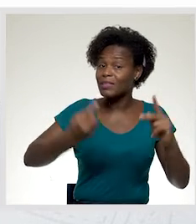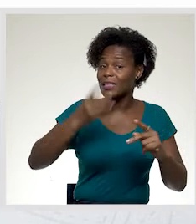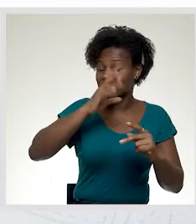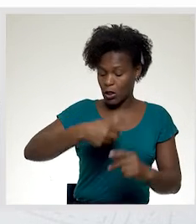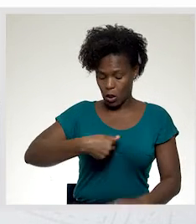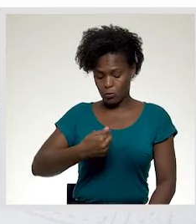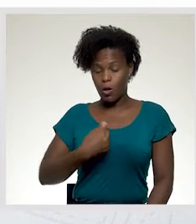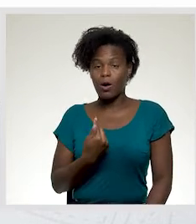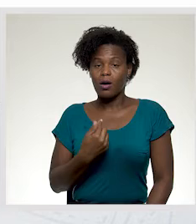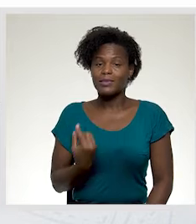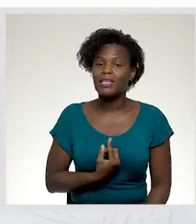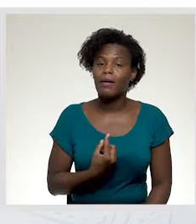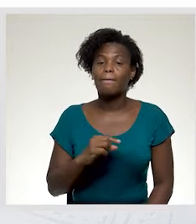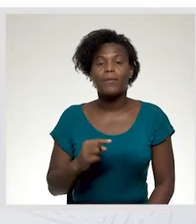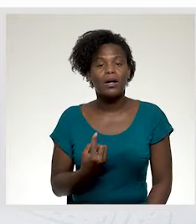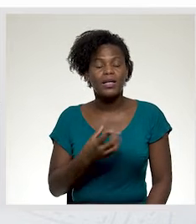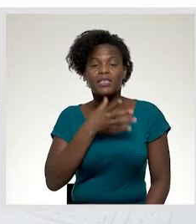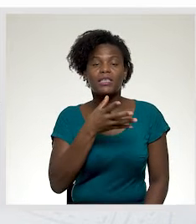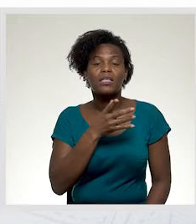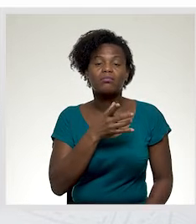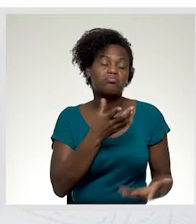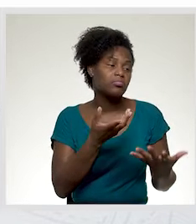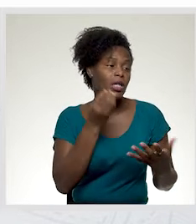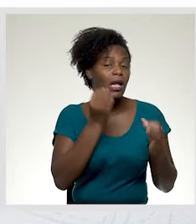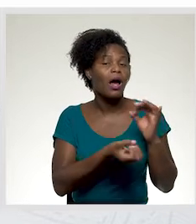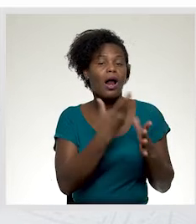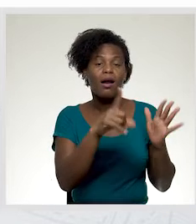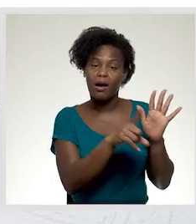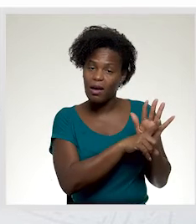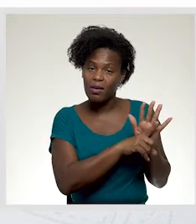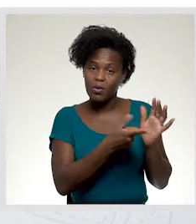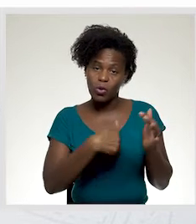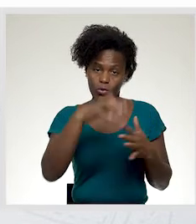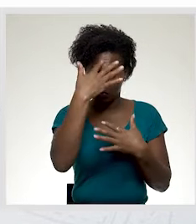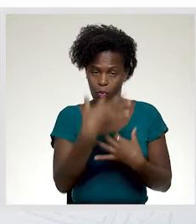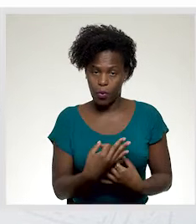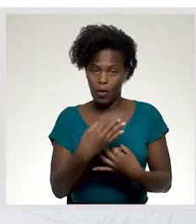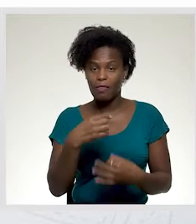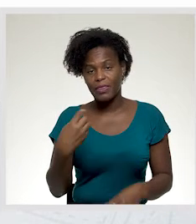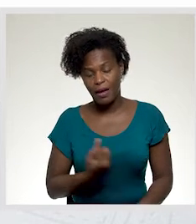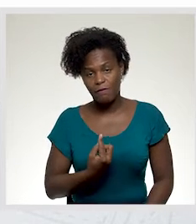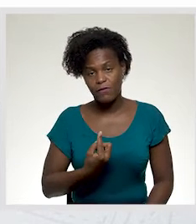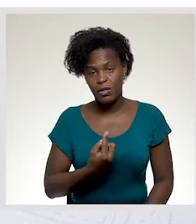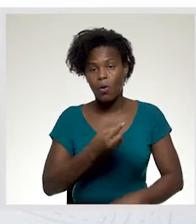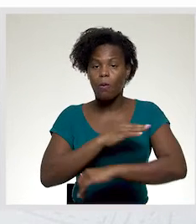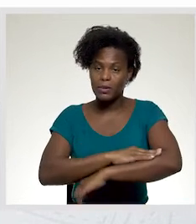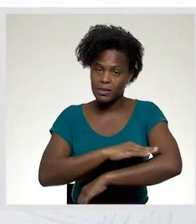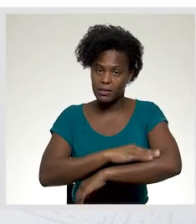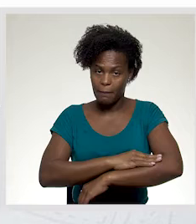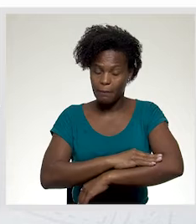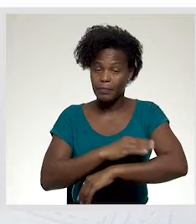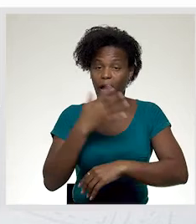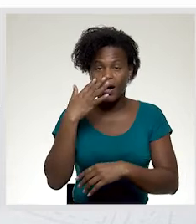formos nós próprios a definir as leis a que o nosso comportamento deverá